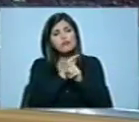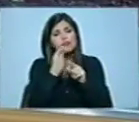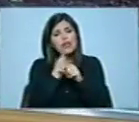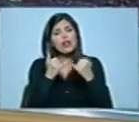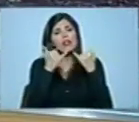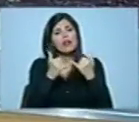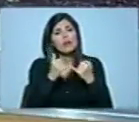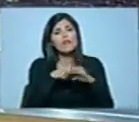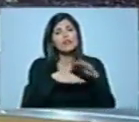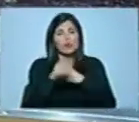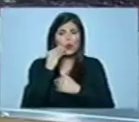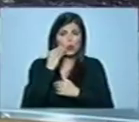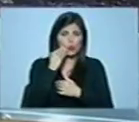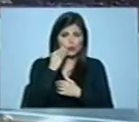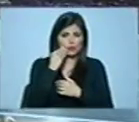Temos uma lista.